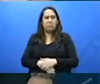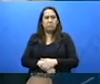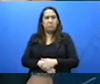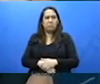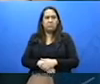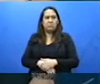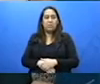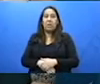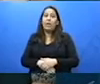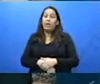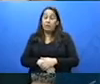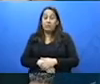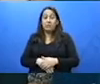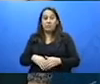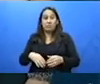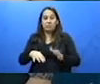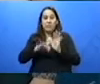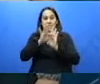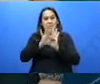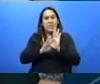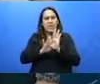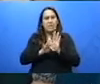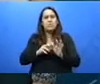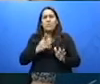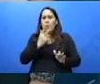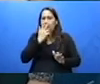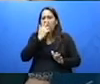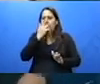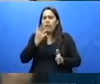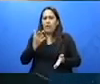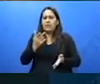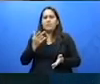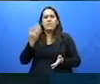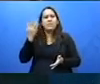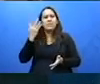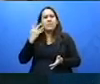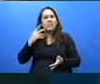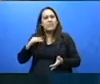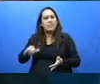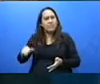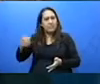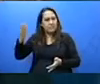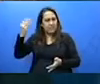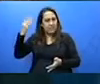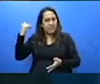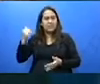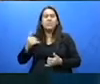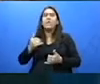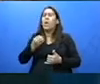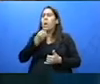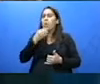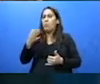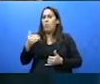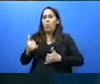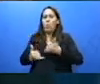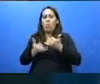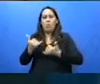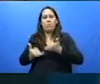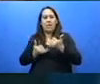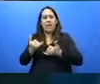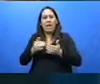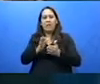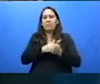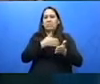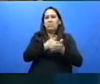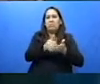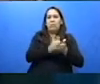com referência a esse texto, a infância dela foi muito boa. Ela brincava no porão, ela brincava com tinta, ela